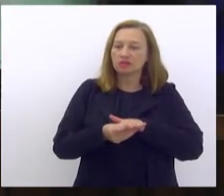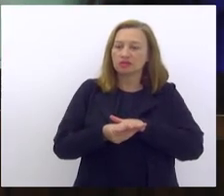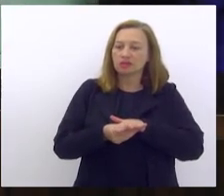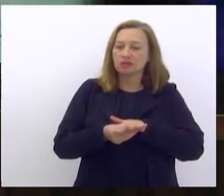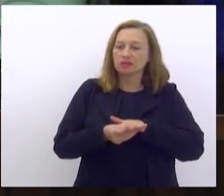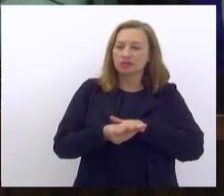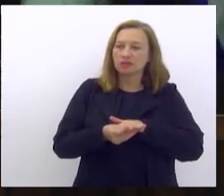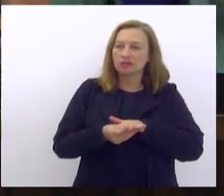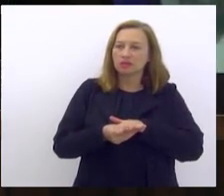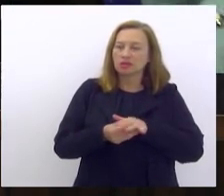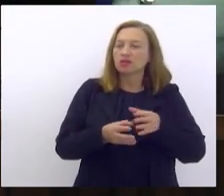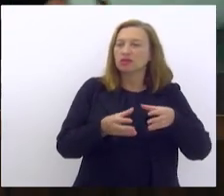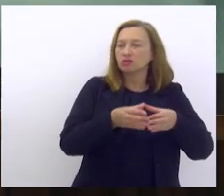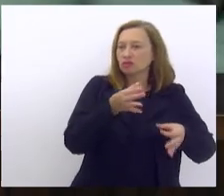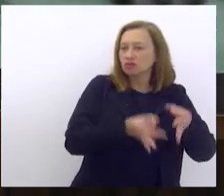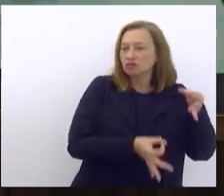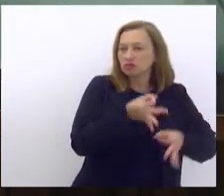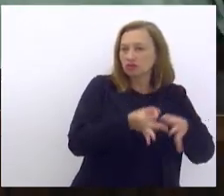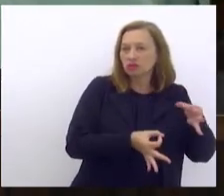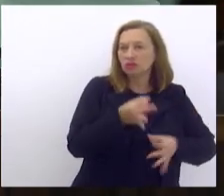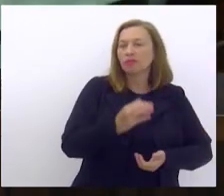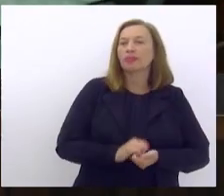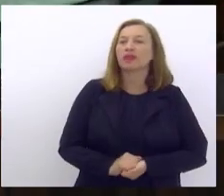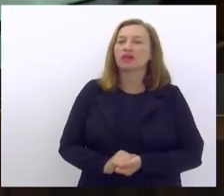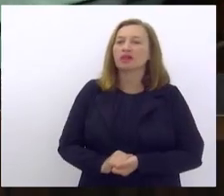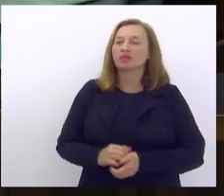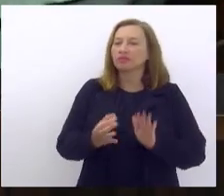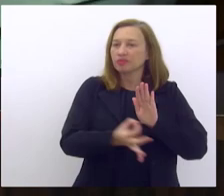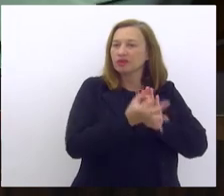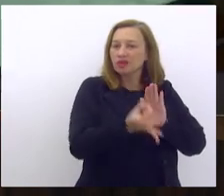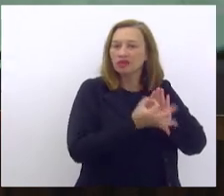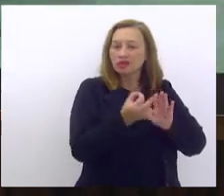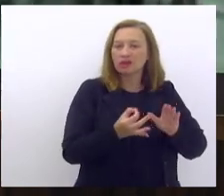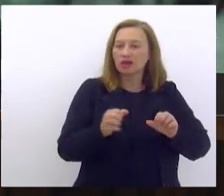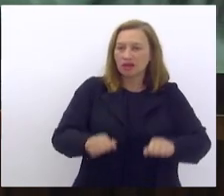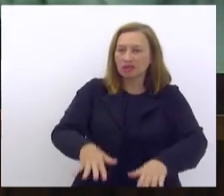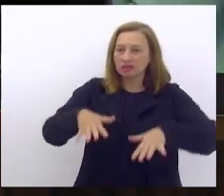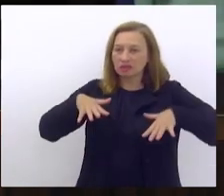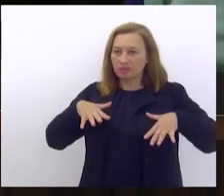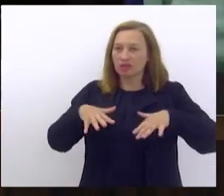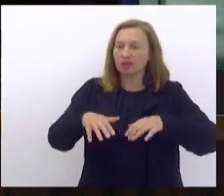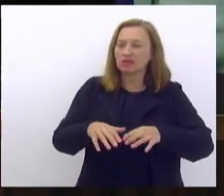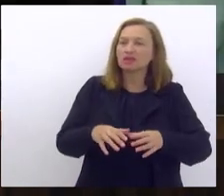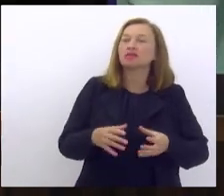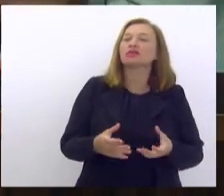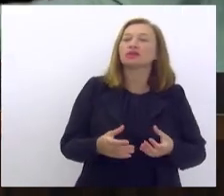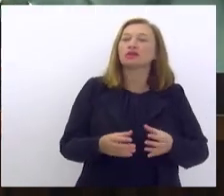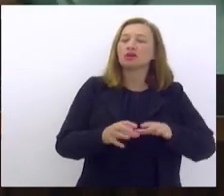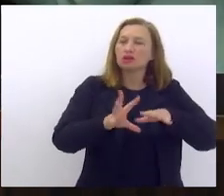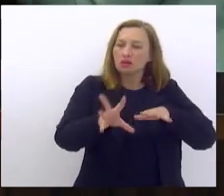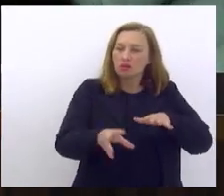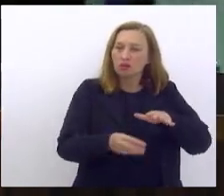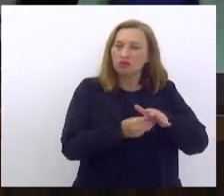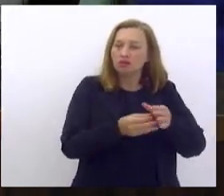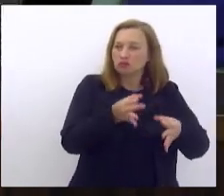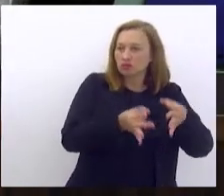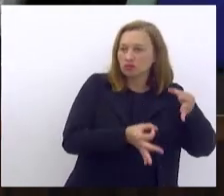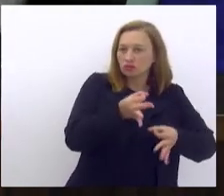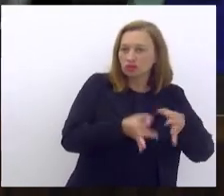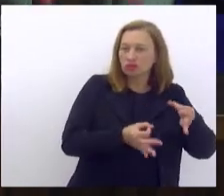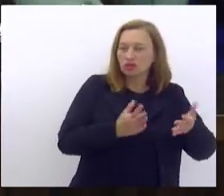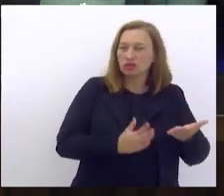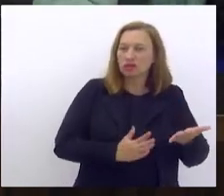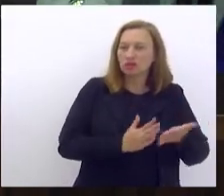da Constituição de Justiça. Novo parecer, as emendas de plenário da Comissão de Constituição e Justiça favoráveis